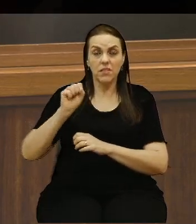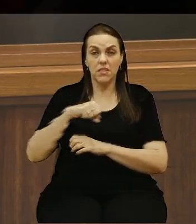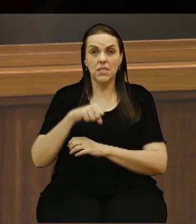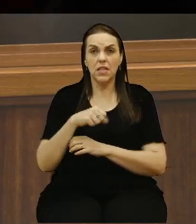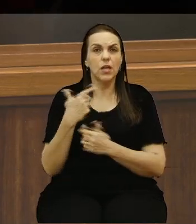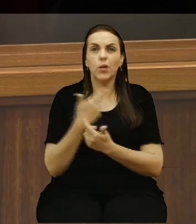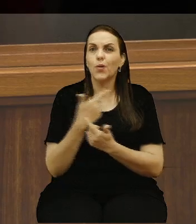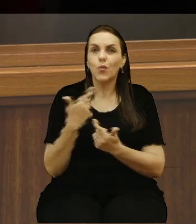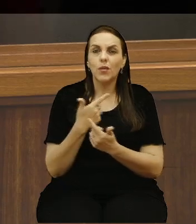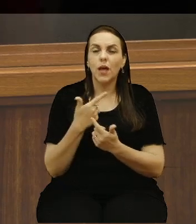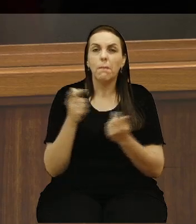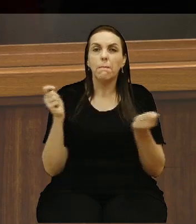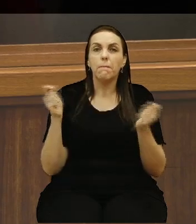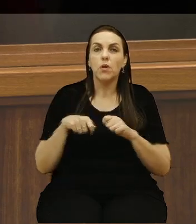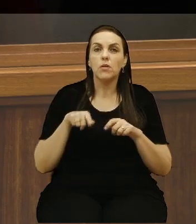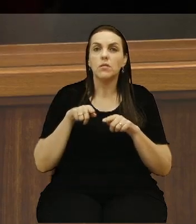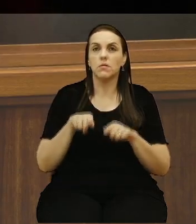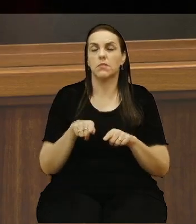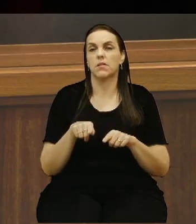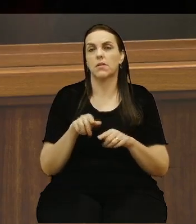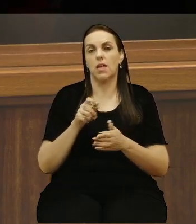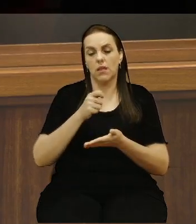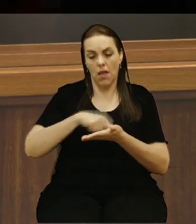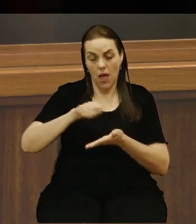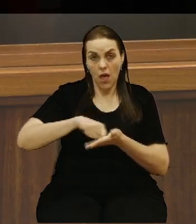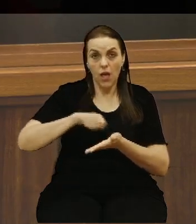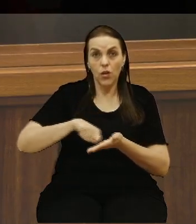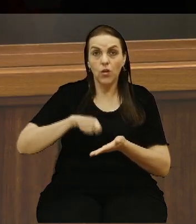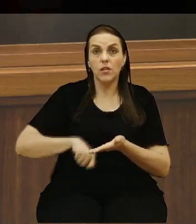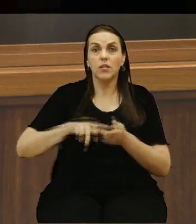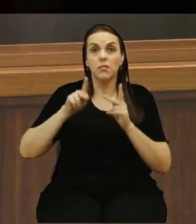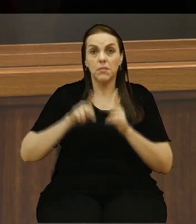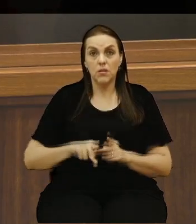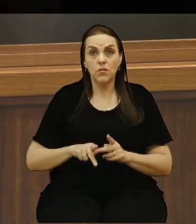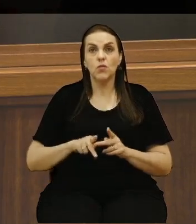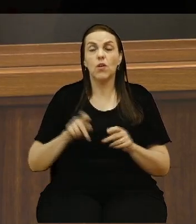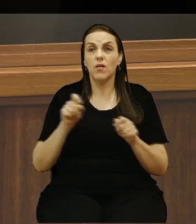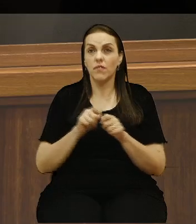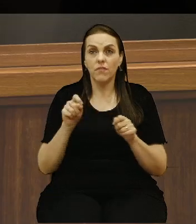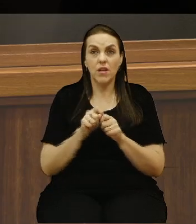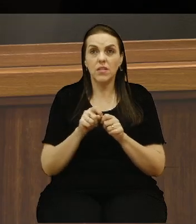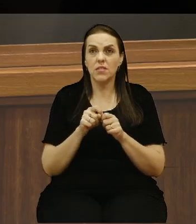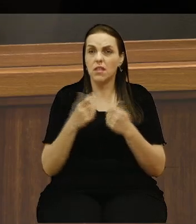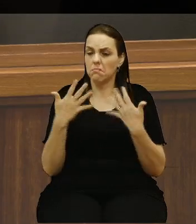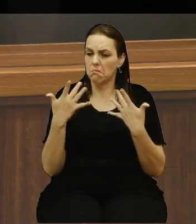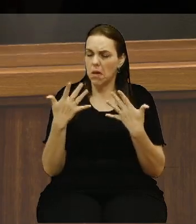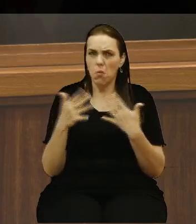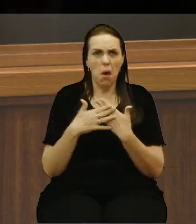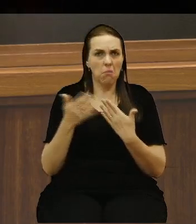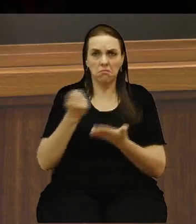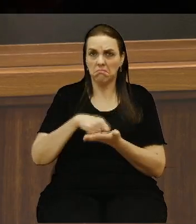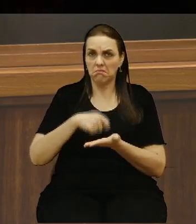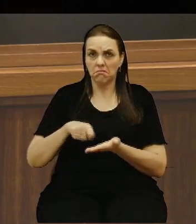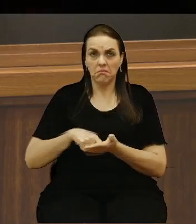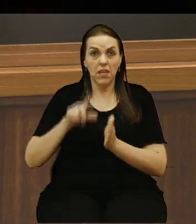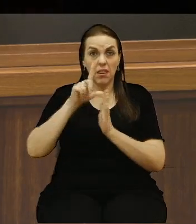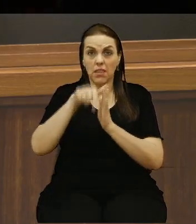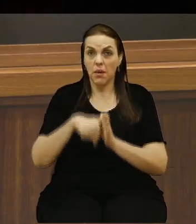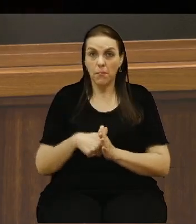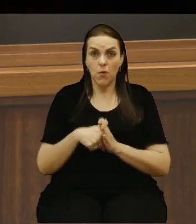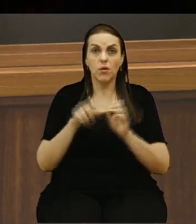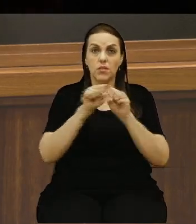uma possibilidade de anotar as pessoas, de fazer uma coisa manual que seja e depois